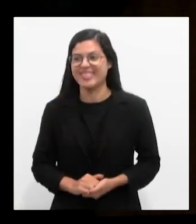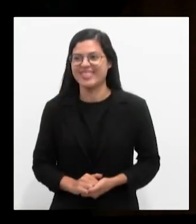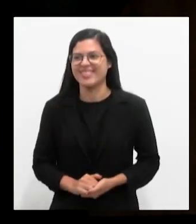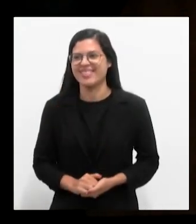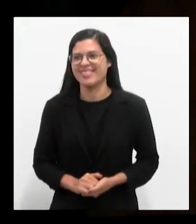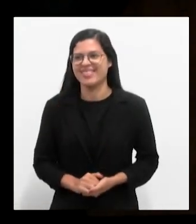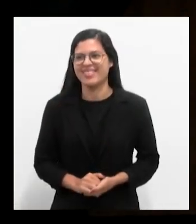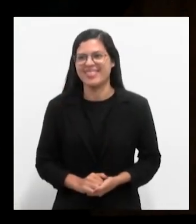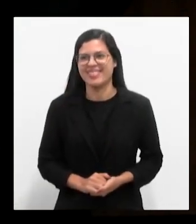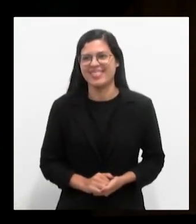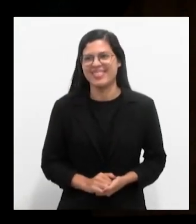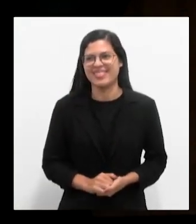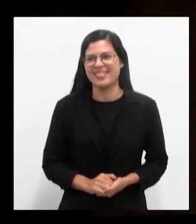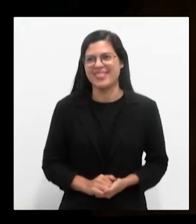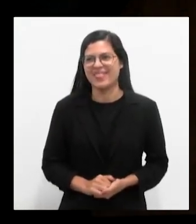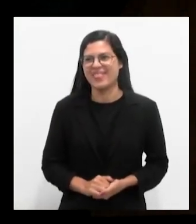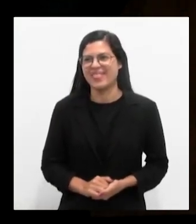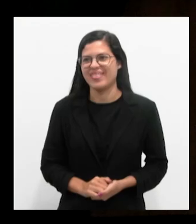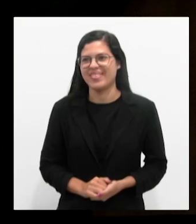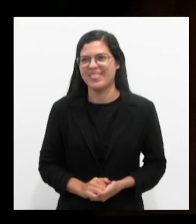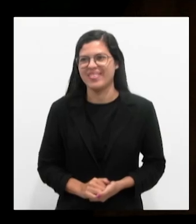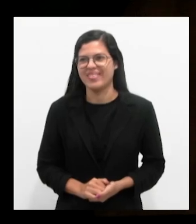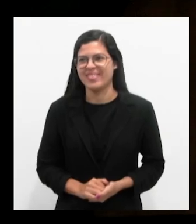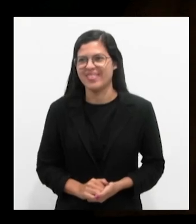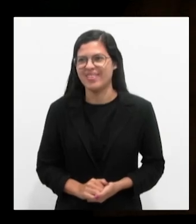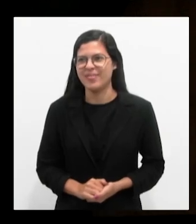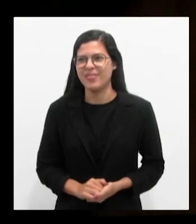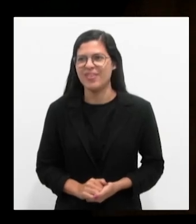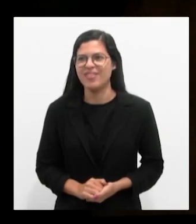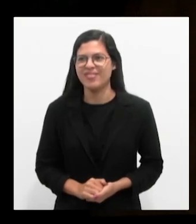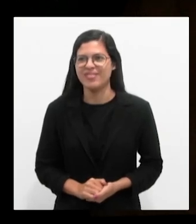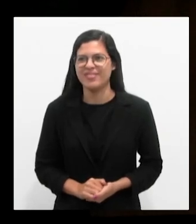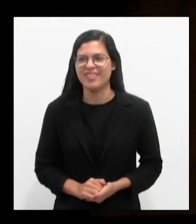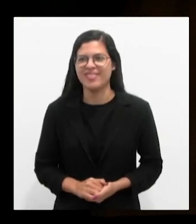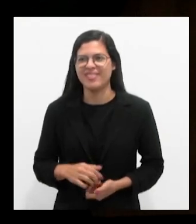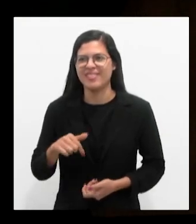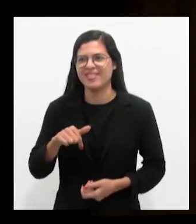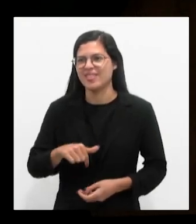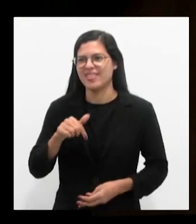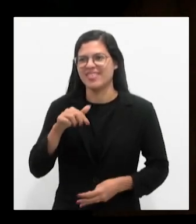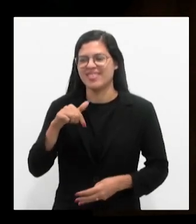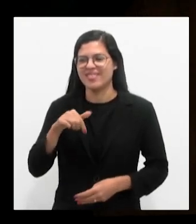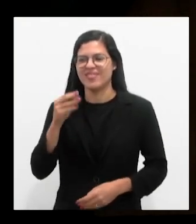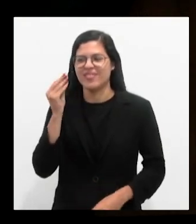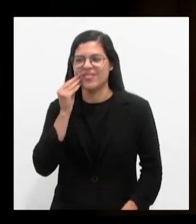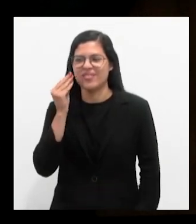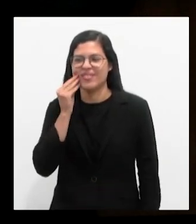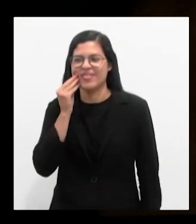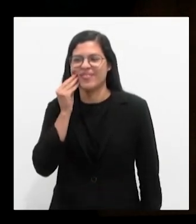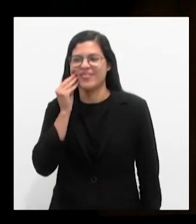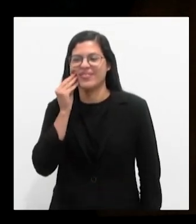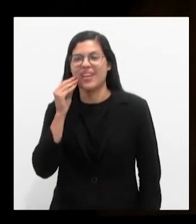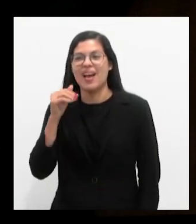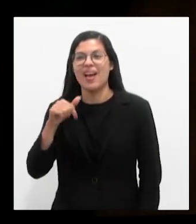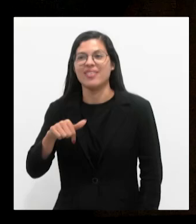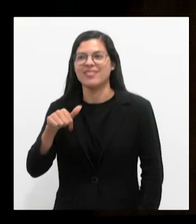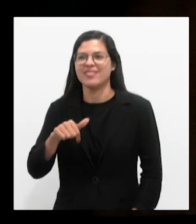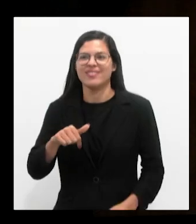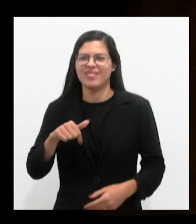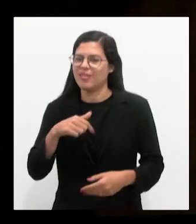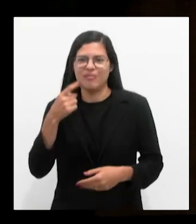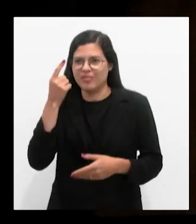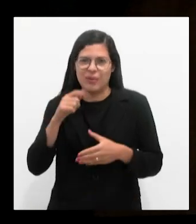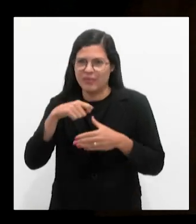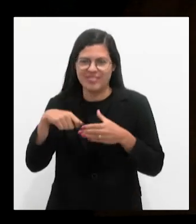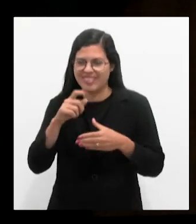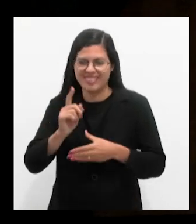Cozinha, cara. Minha comida é horrorosa. Mas eu vou conseguir. Um beijo aqui para a Patrícia. 15 anos já